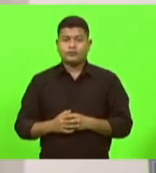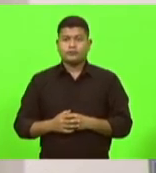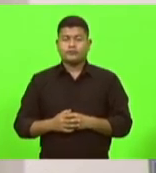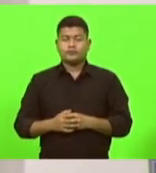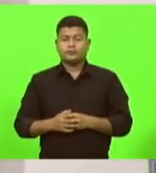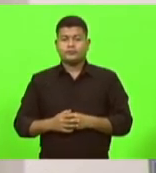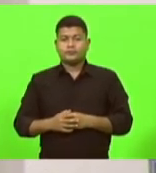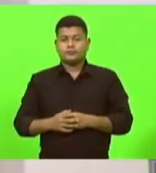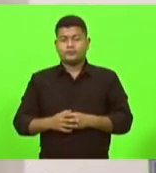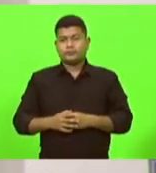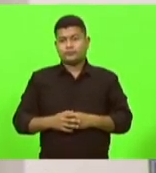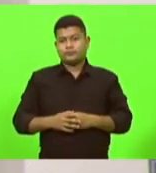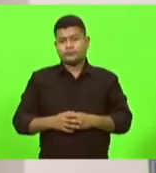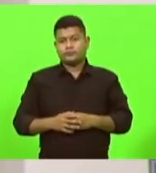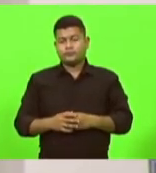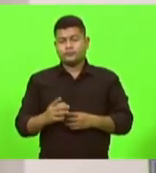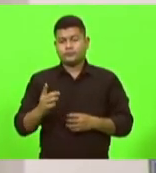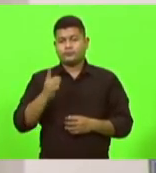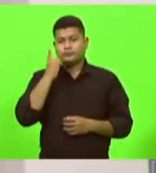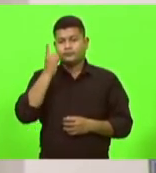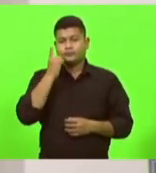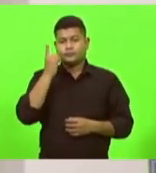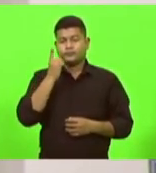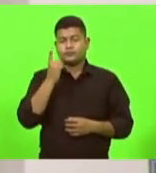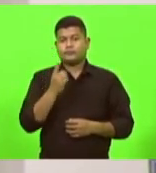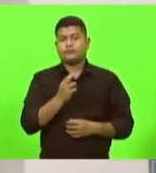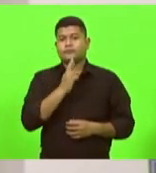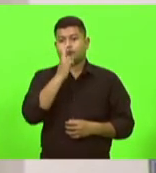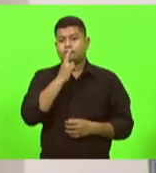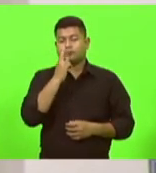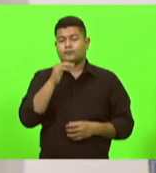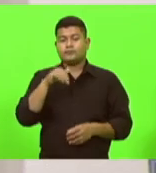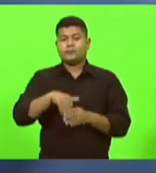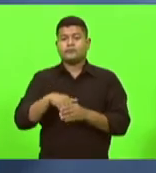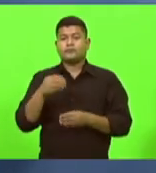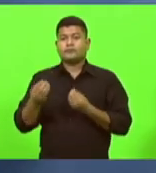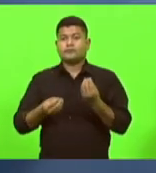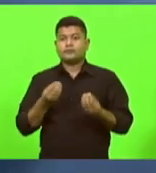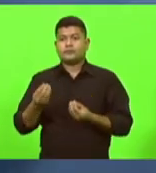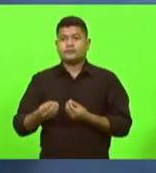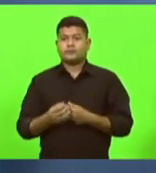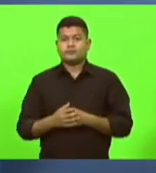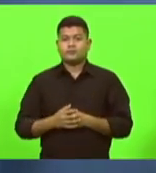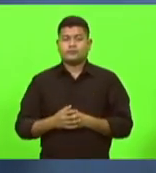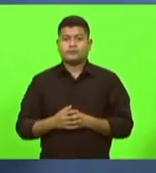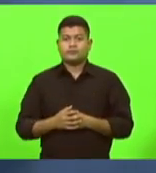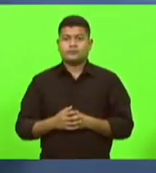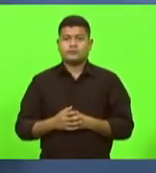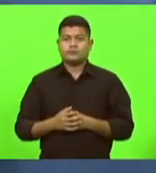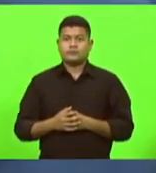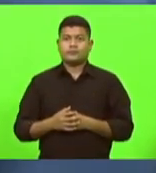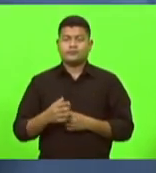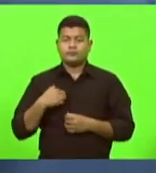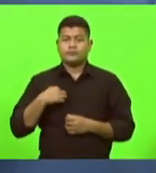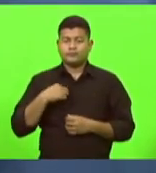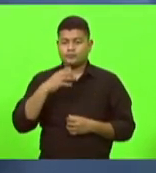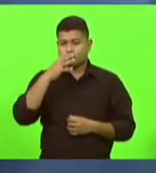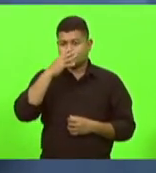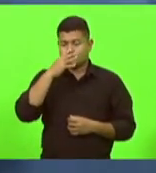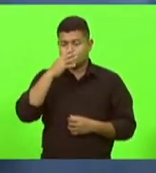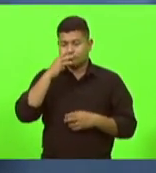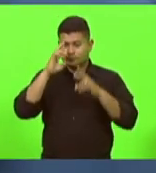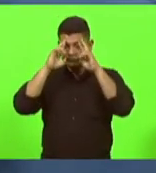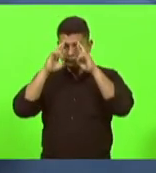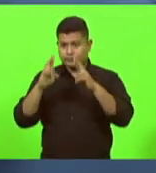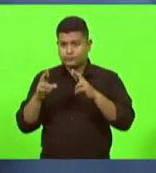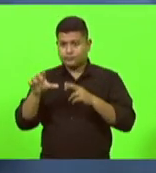Deputado, como vota o deputado Rodrigo Minotto? Com a minha devida admiração e respeito, eu